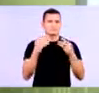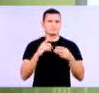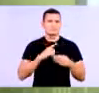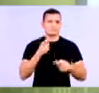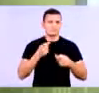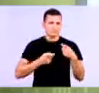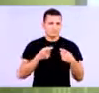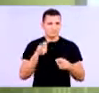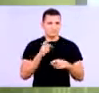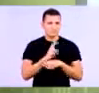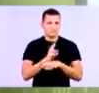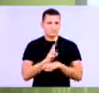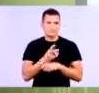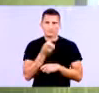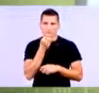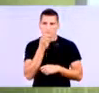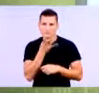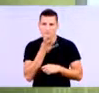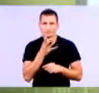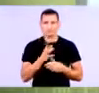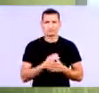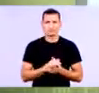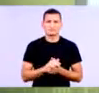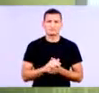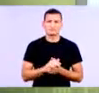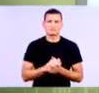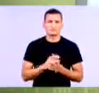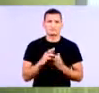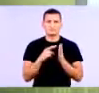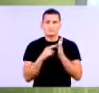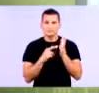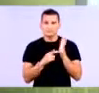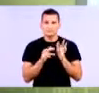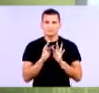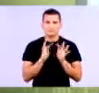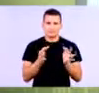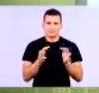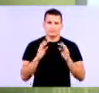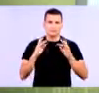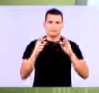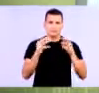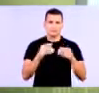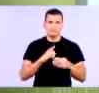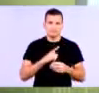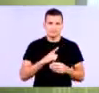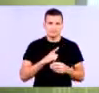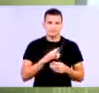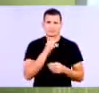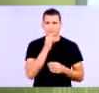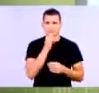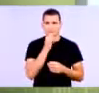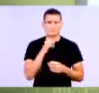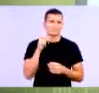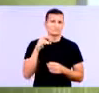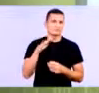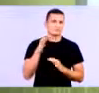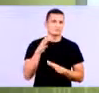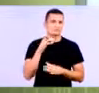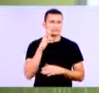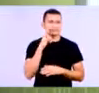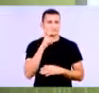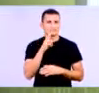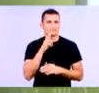de segurança bem implementada, né? Então, normas simples, todos têm. Por exemplo, quem já ouviu